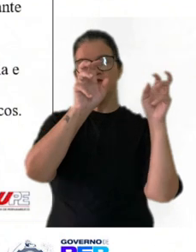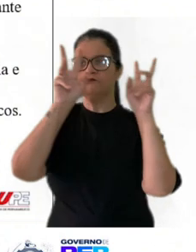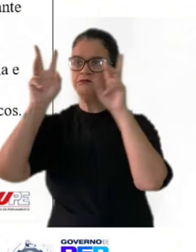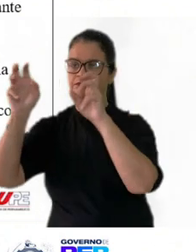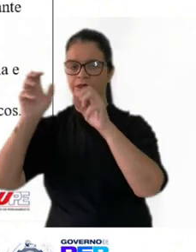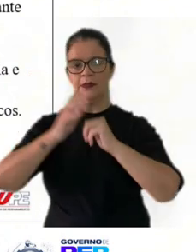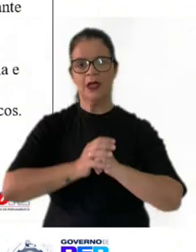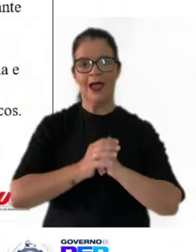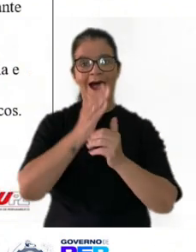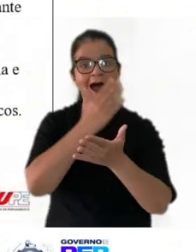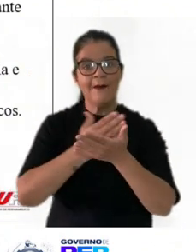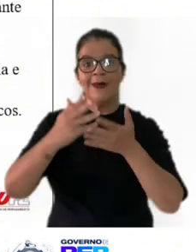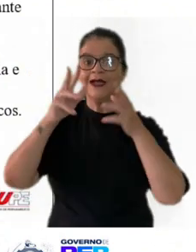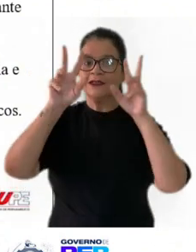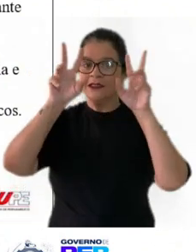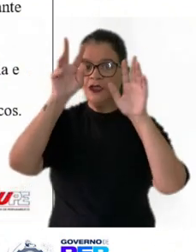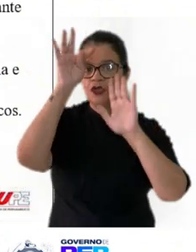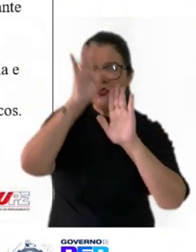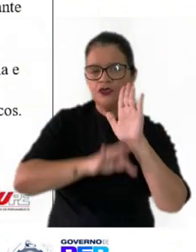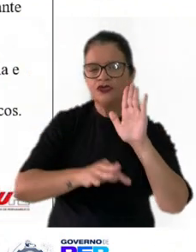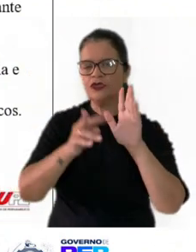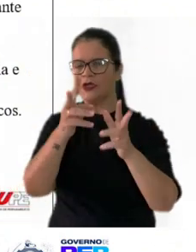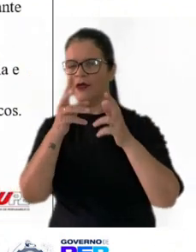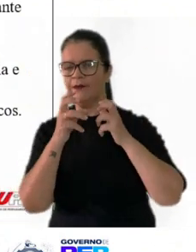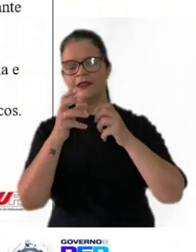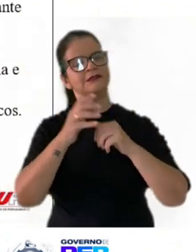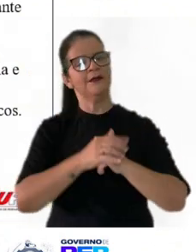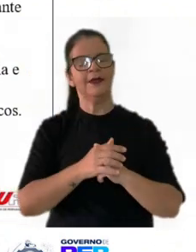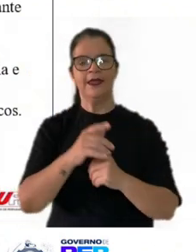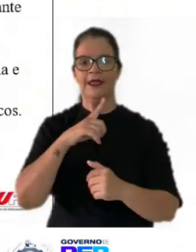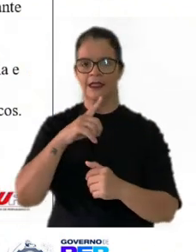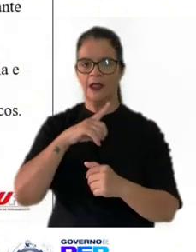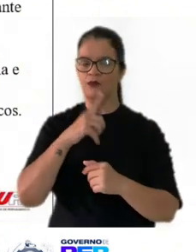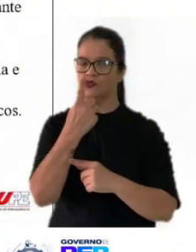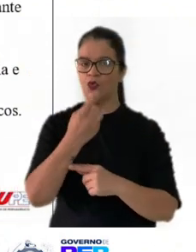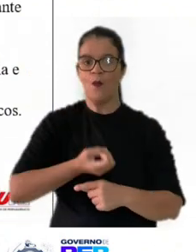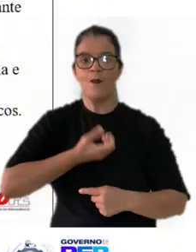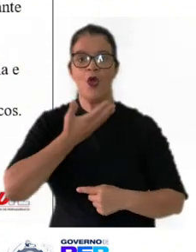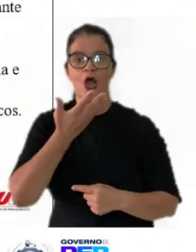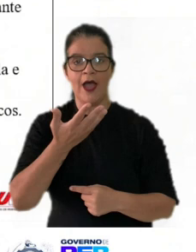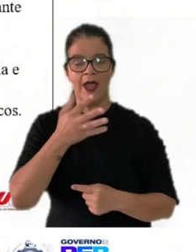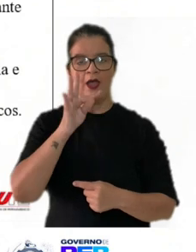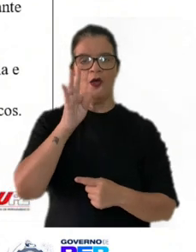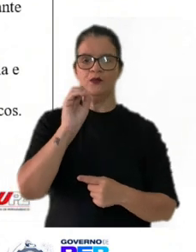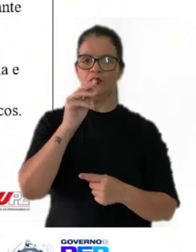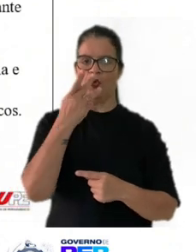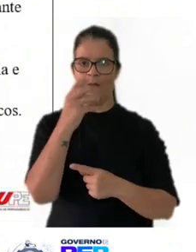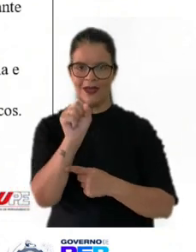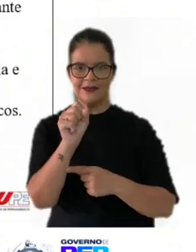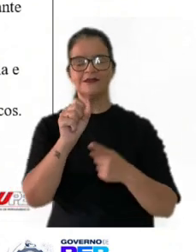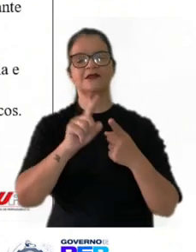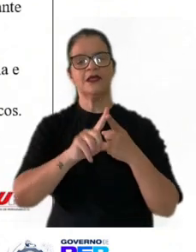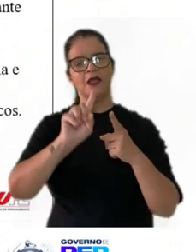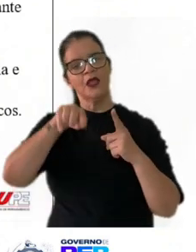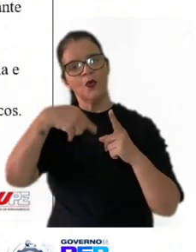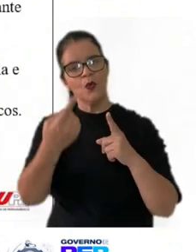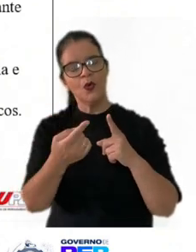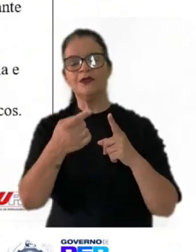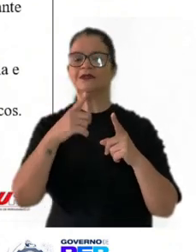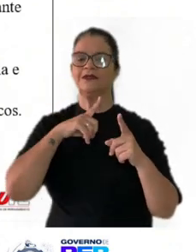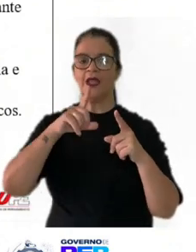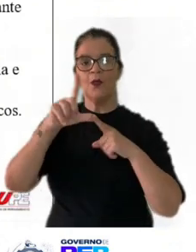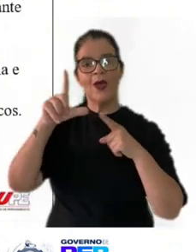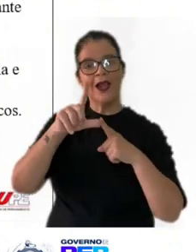textos a gente vai perceber que aqui nós temos um poema de Thomas Decker e aqui a gente tem uma letra de